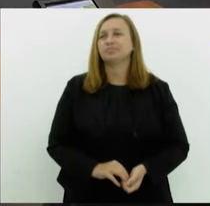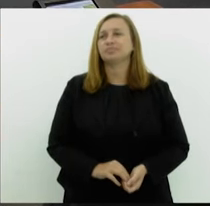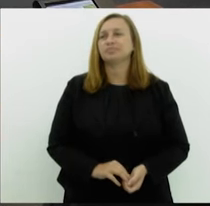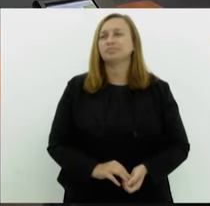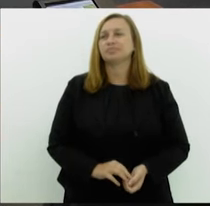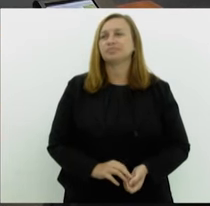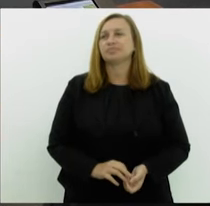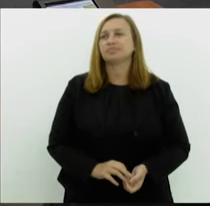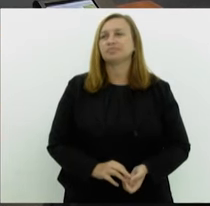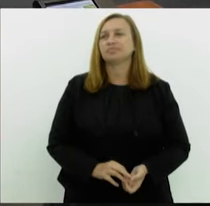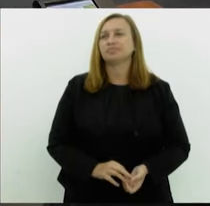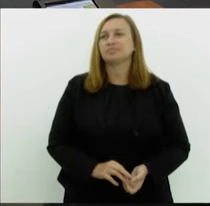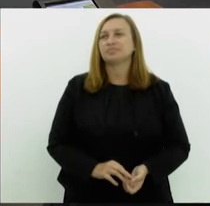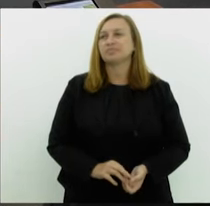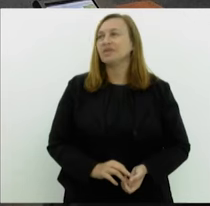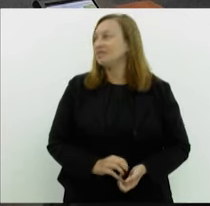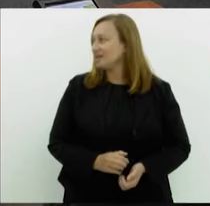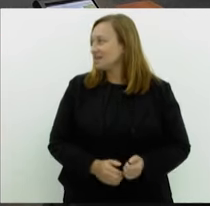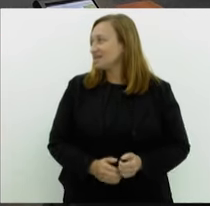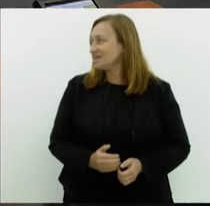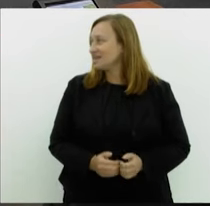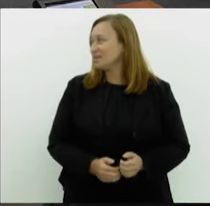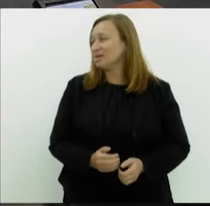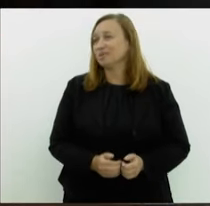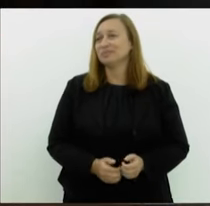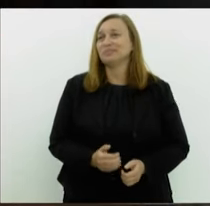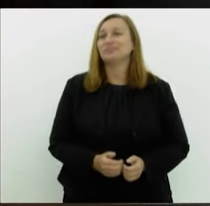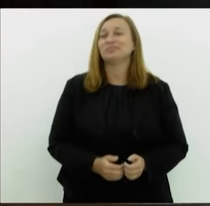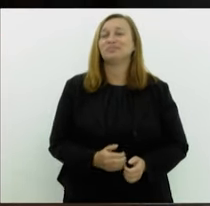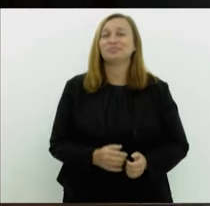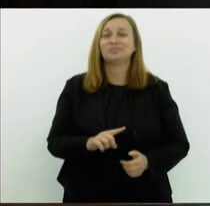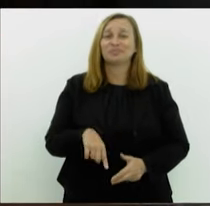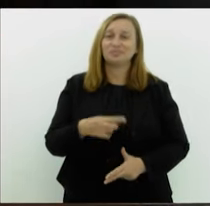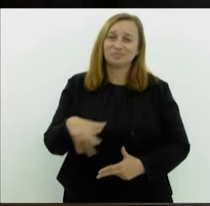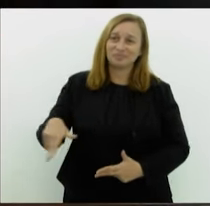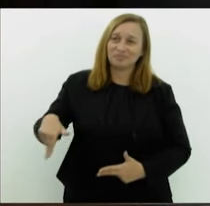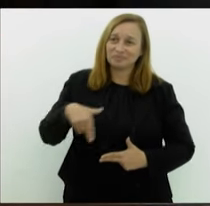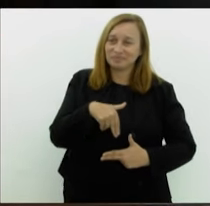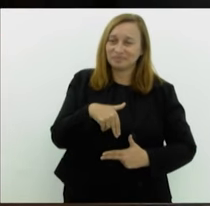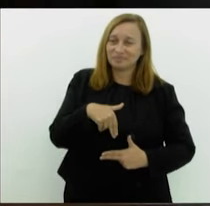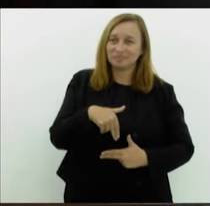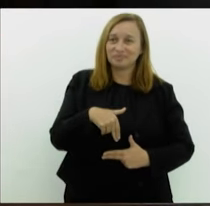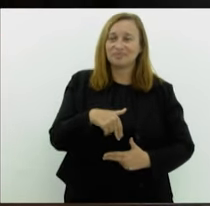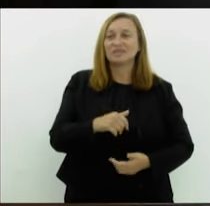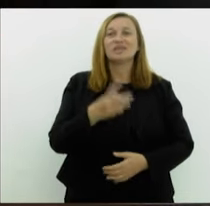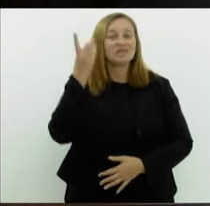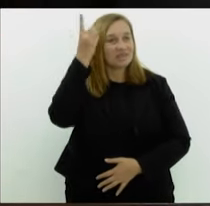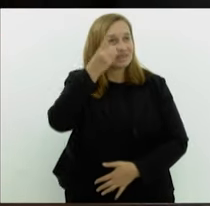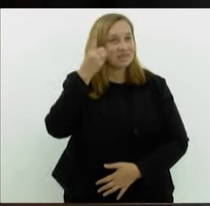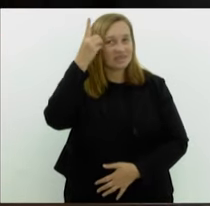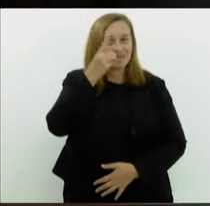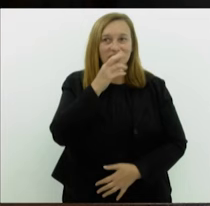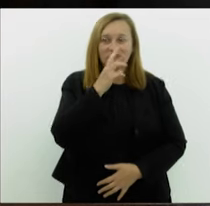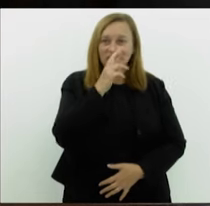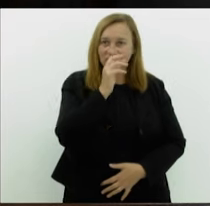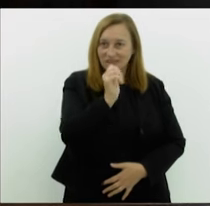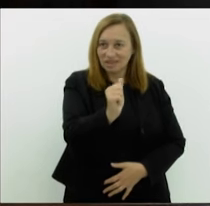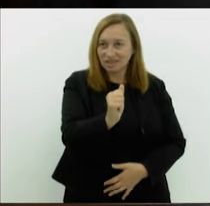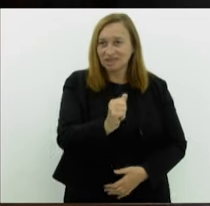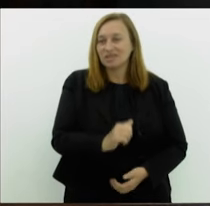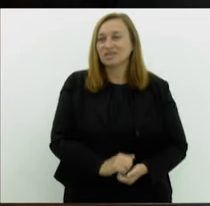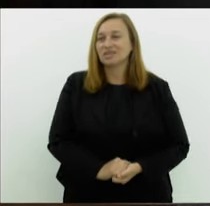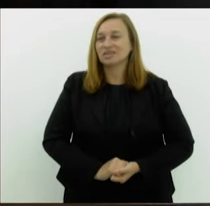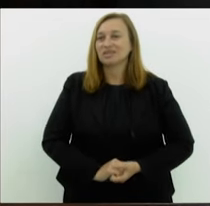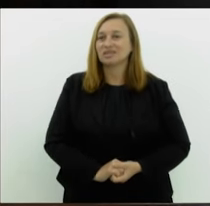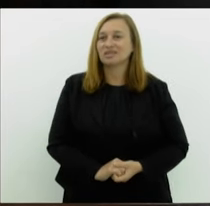Próximo orador inscrito é o deputado Rodrigo Amorim.